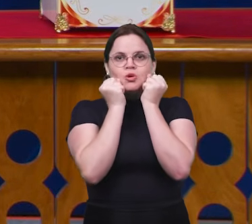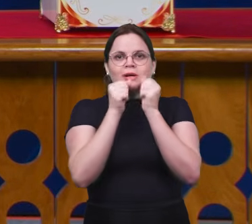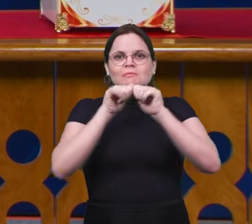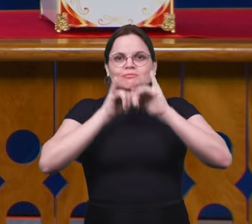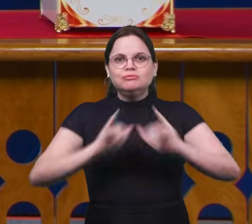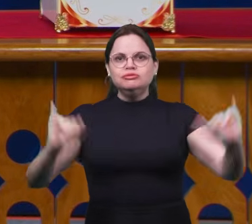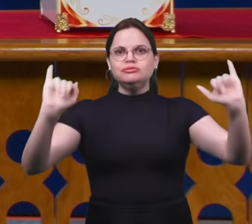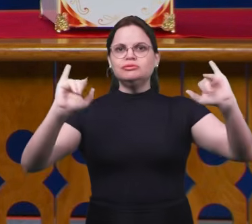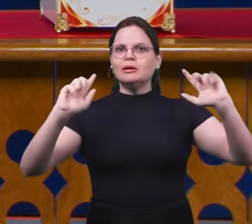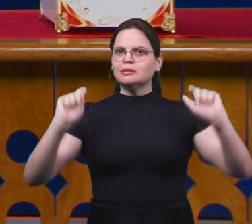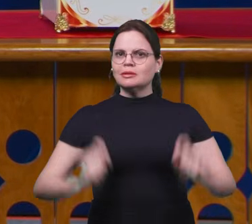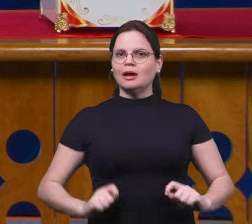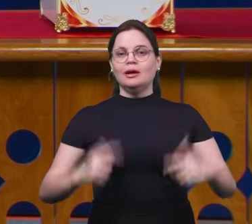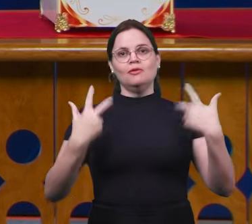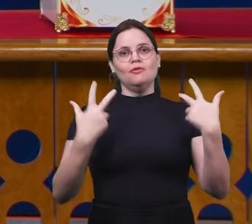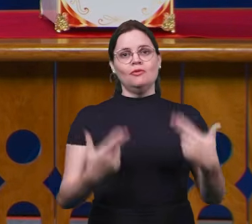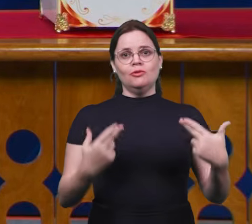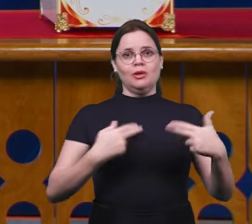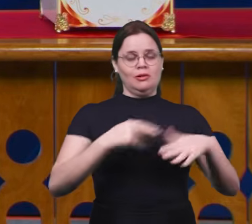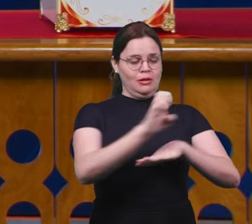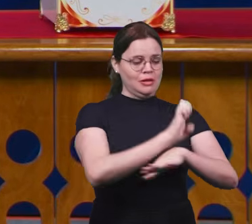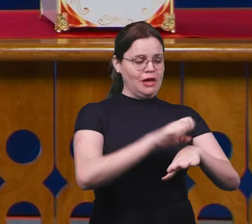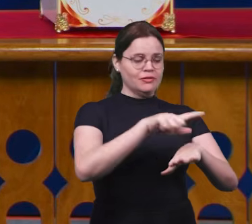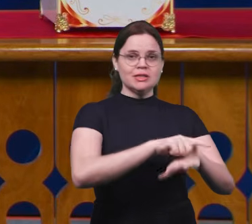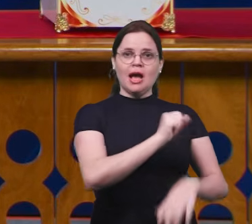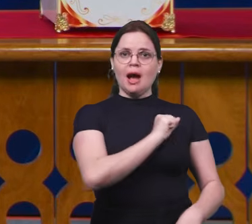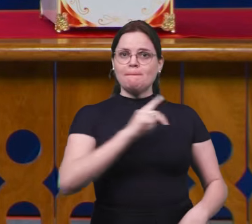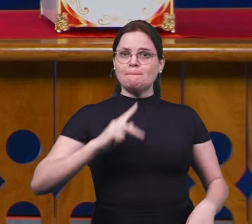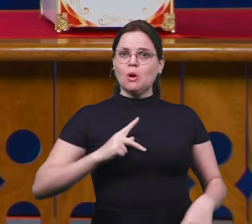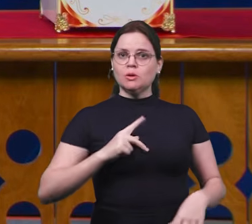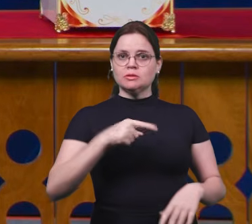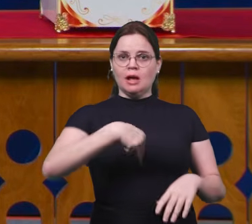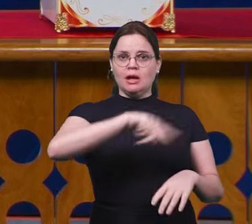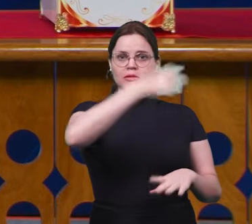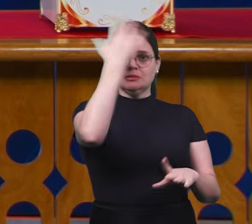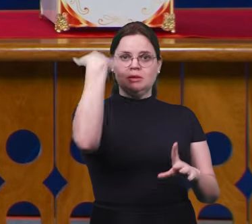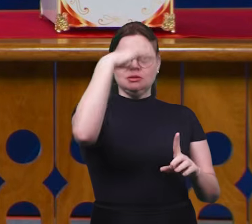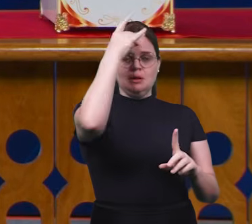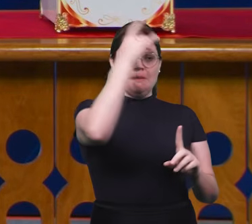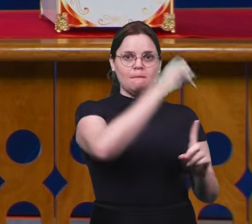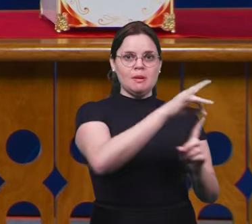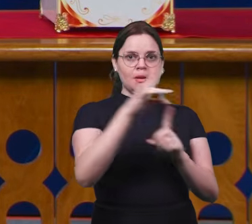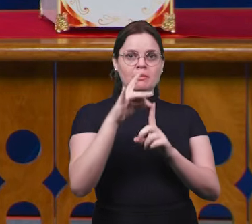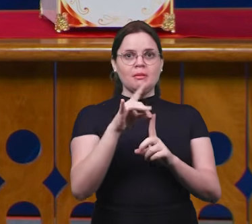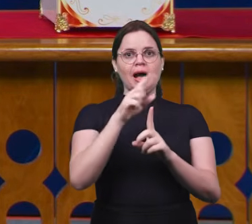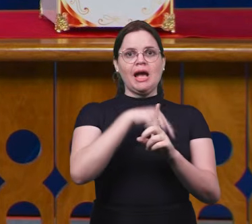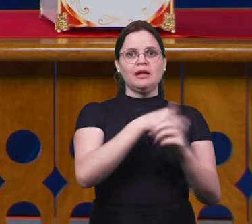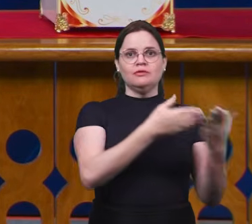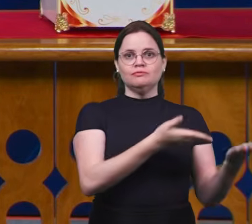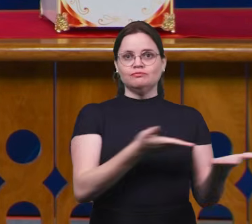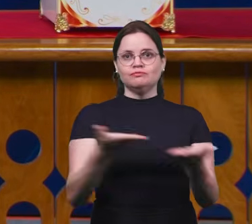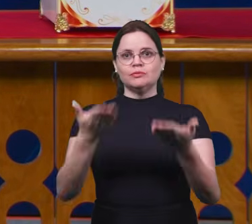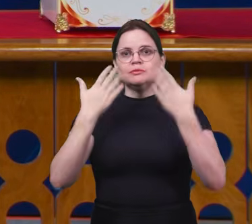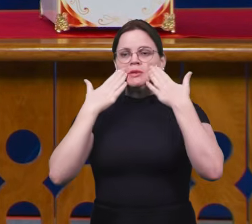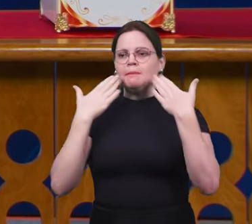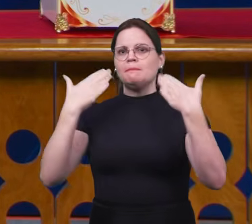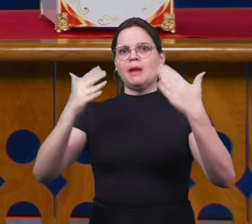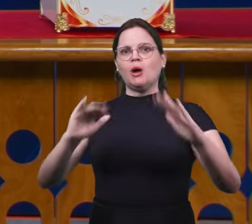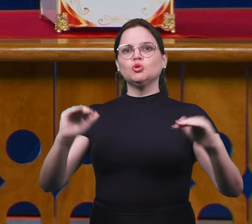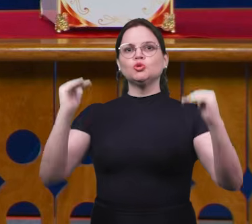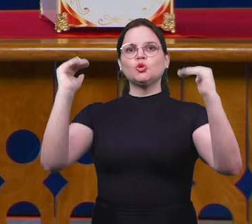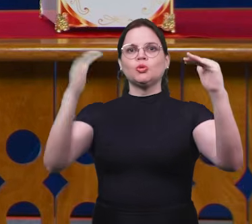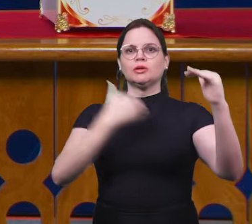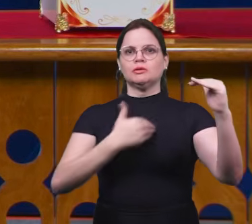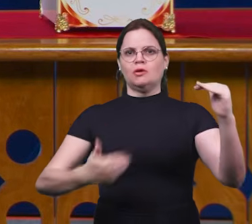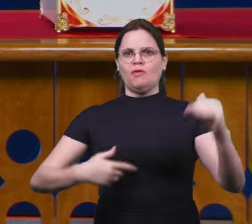experiência dos apóstolos lá no início da igreja, quando eles foram levados perante as autoridades, e as autoridades, olha,